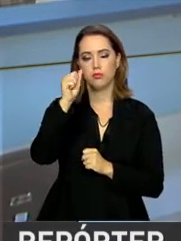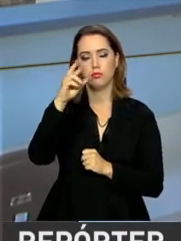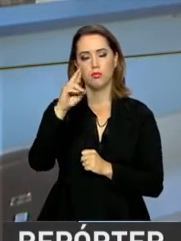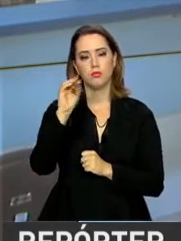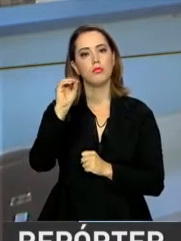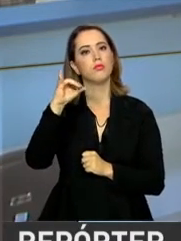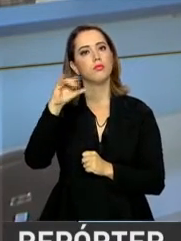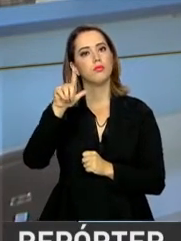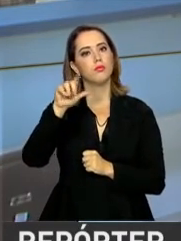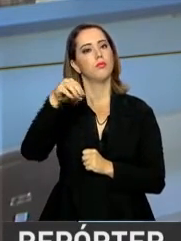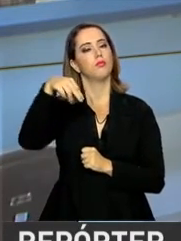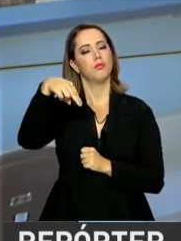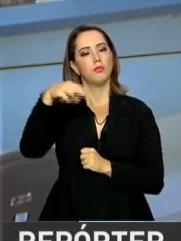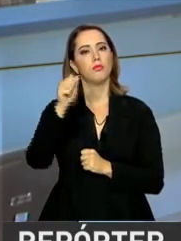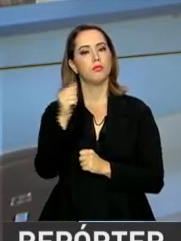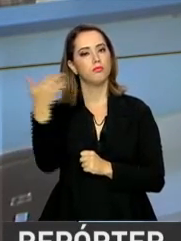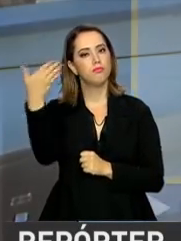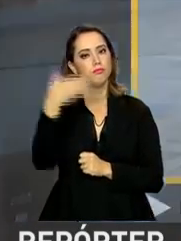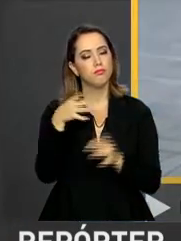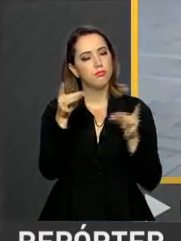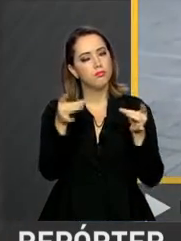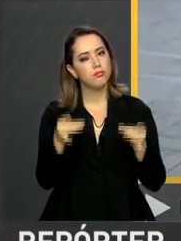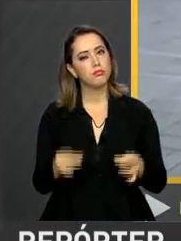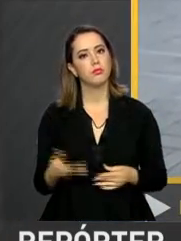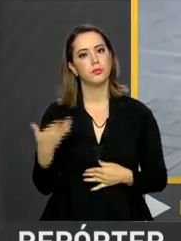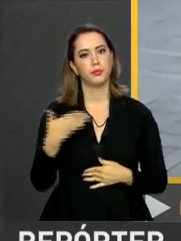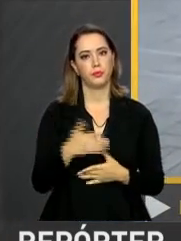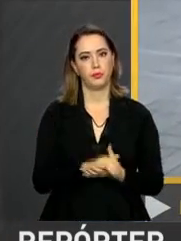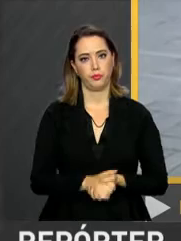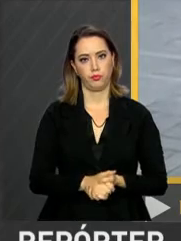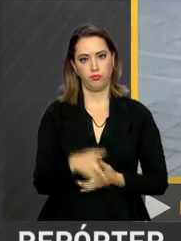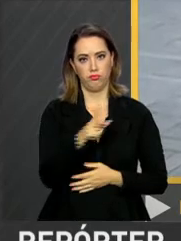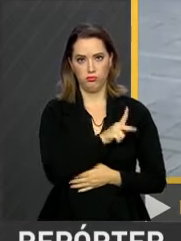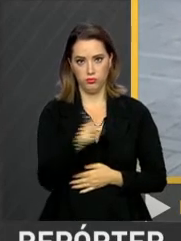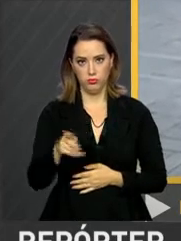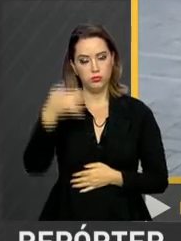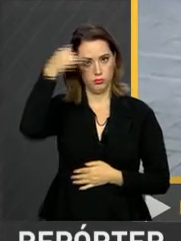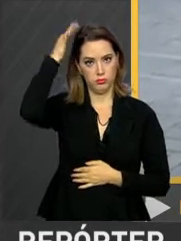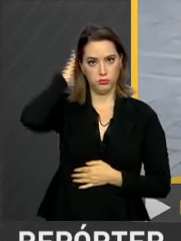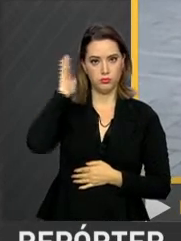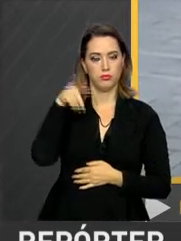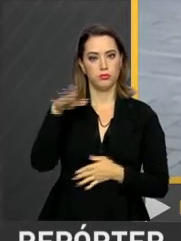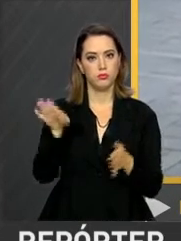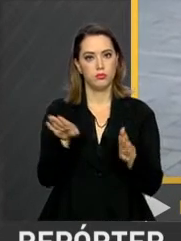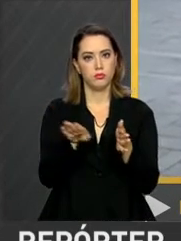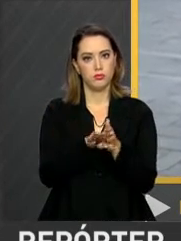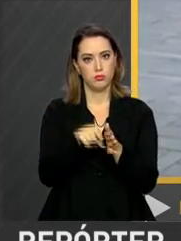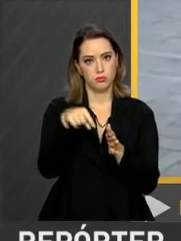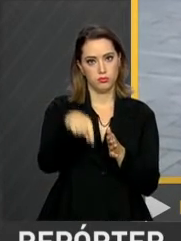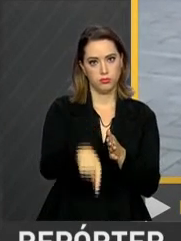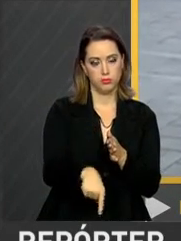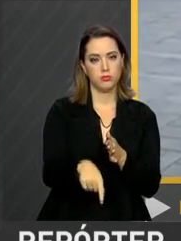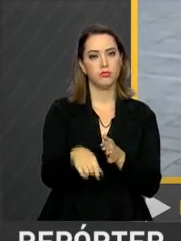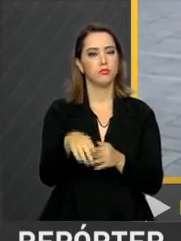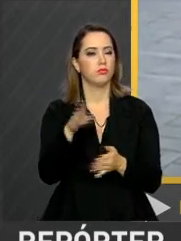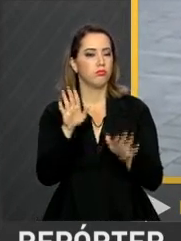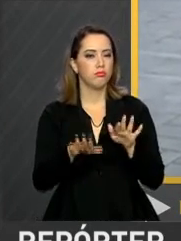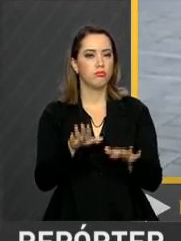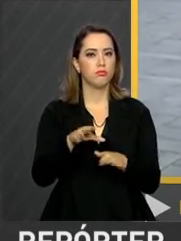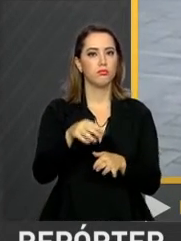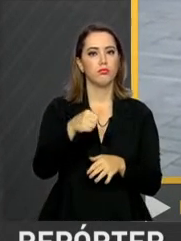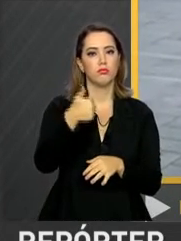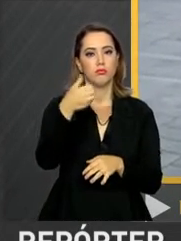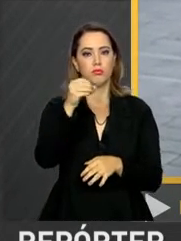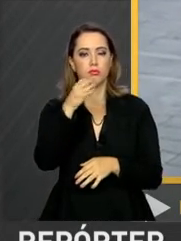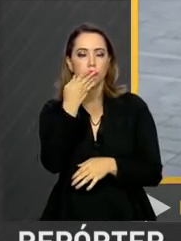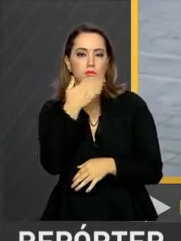pra gente o presidente em exercício michel temer chegou aqui no parque olímpico rosa da acese meia